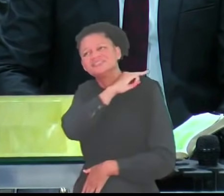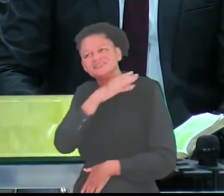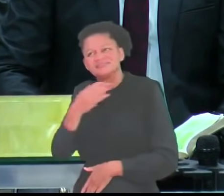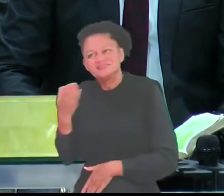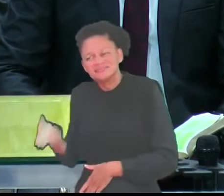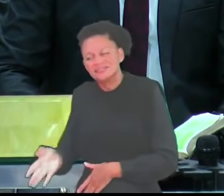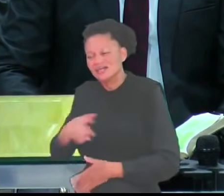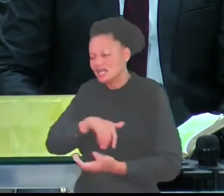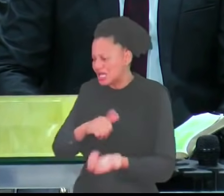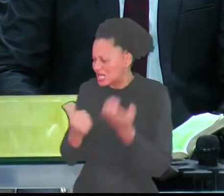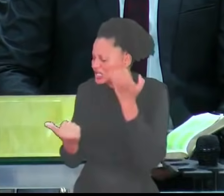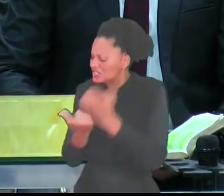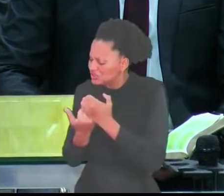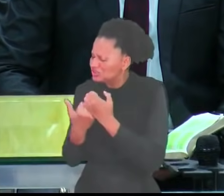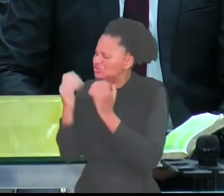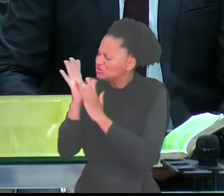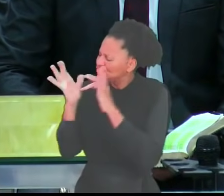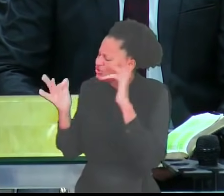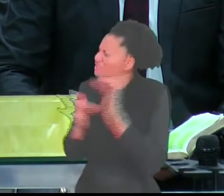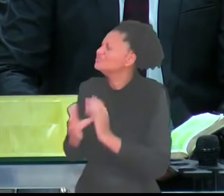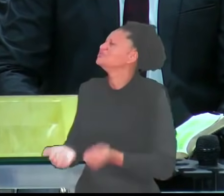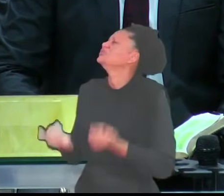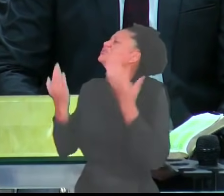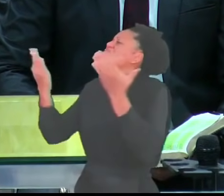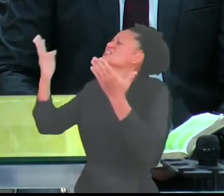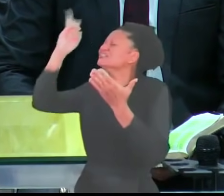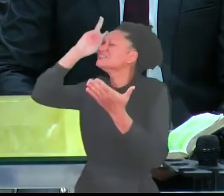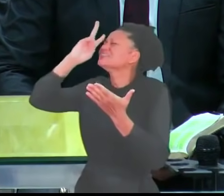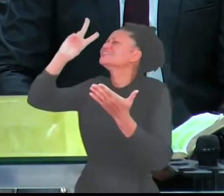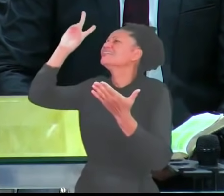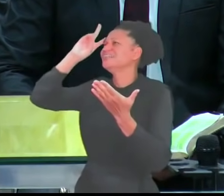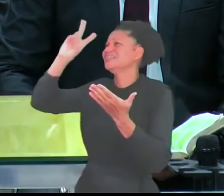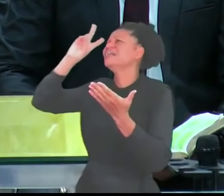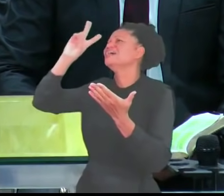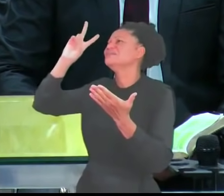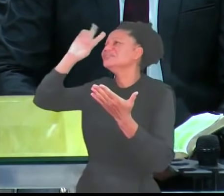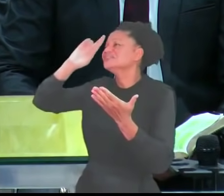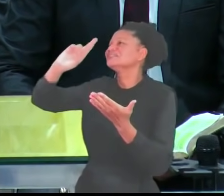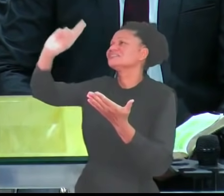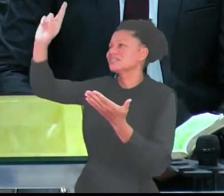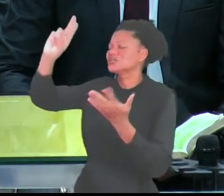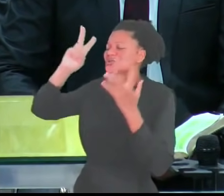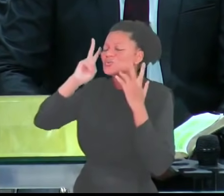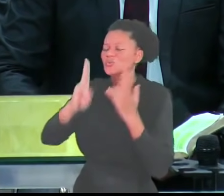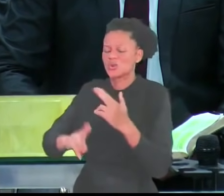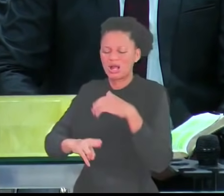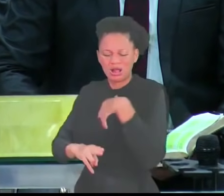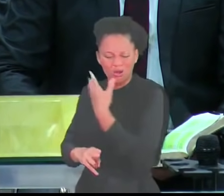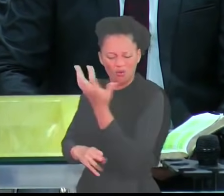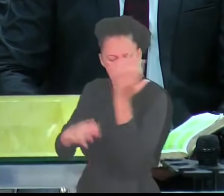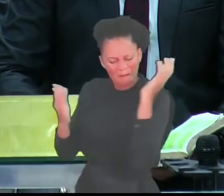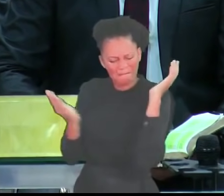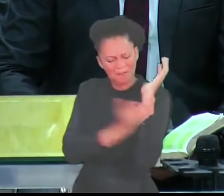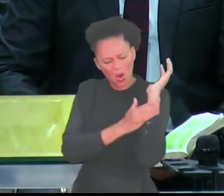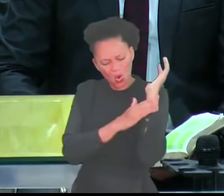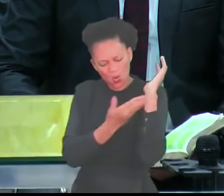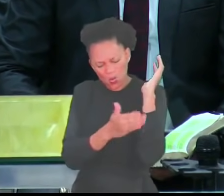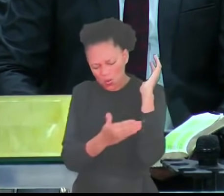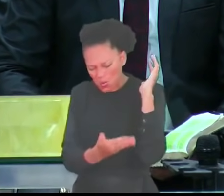Jesus aqui no altar, eu disse: Senhor, faça o ferro do machado flutuar.